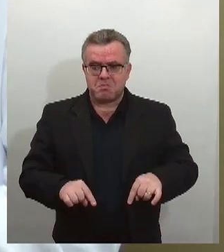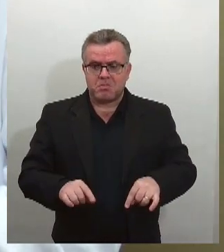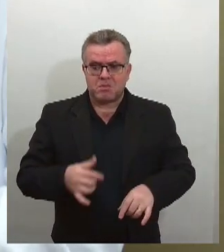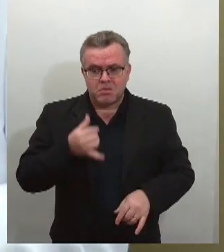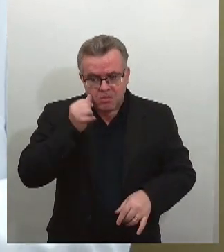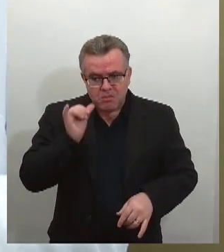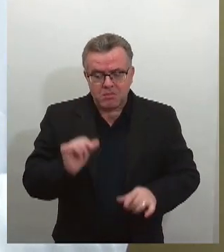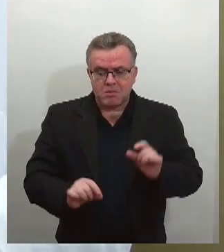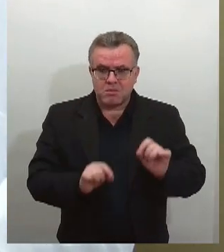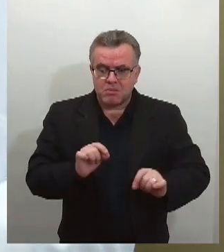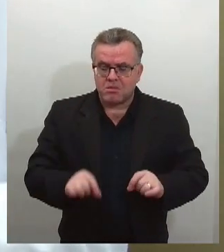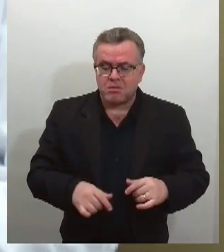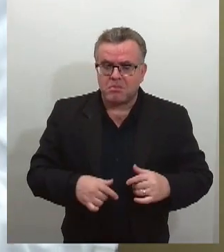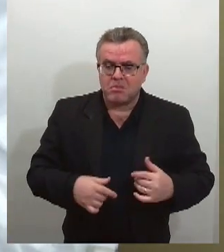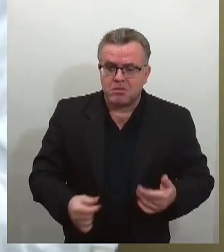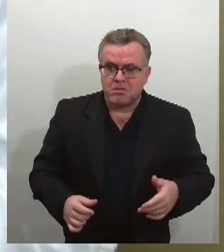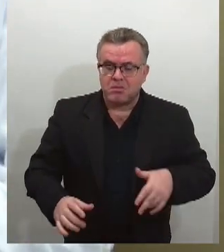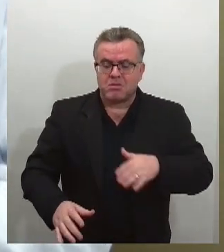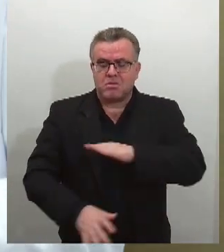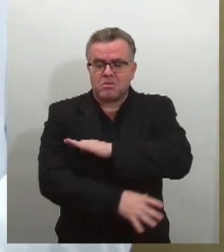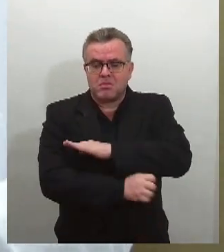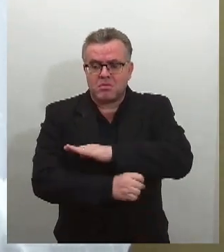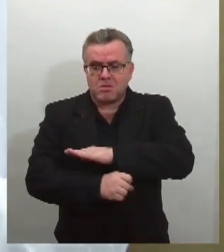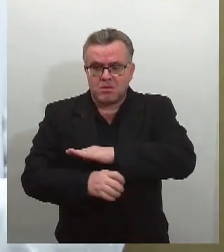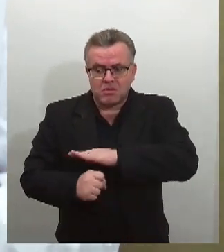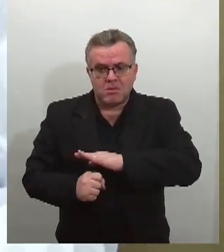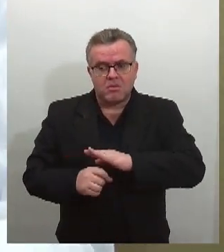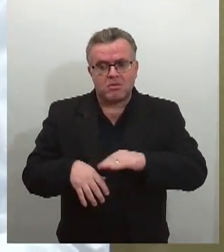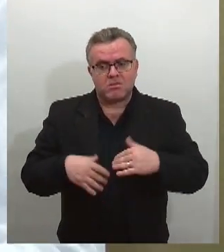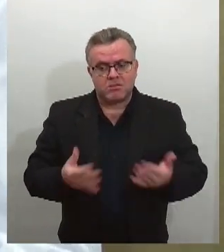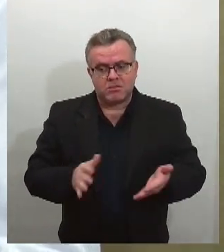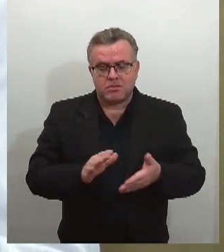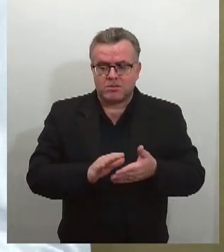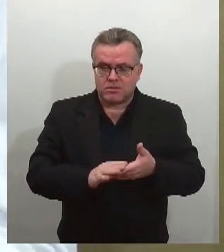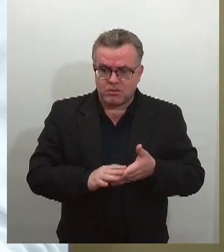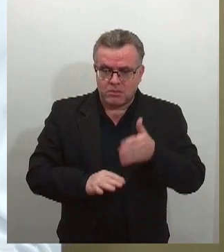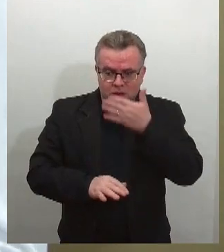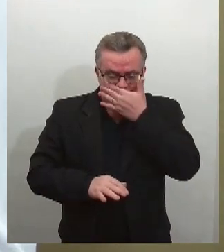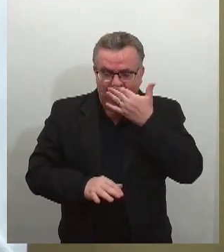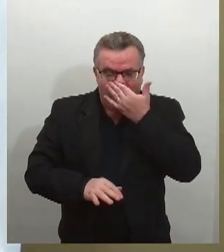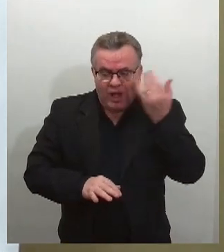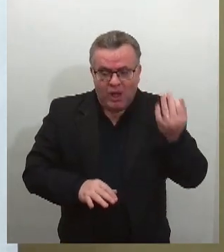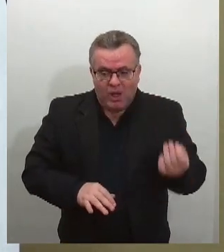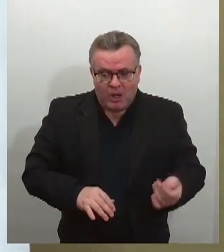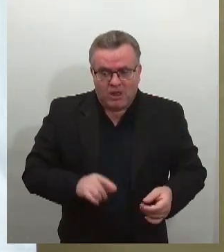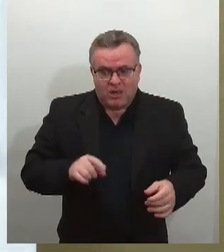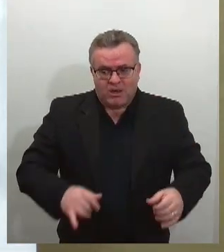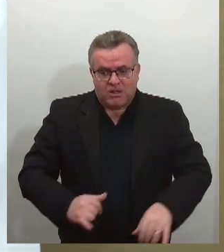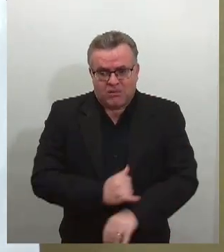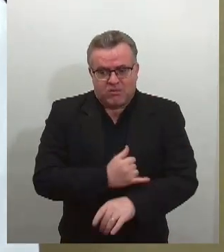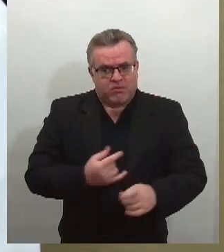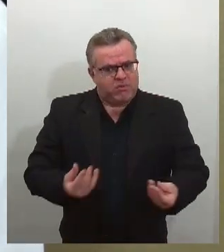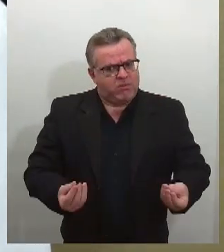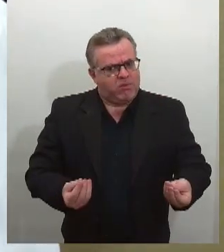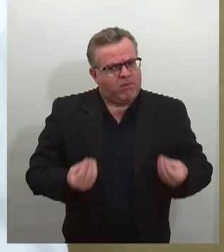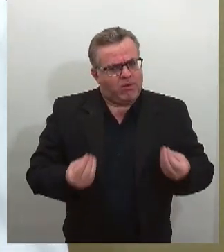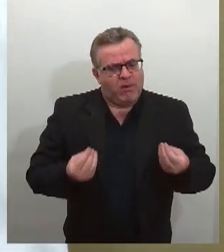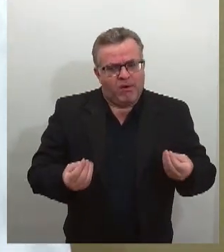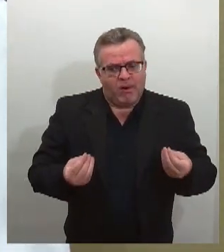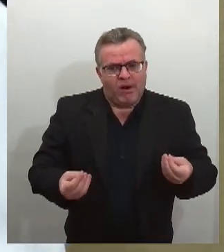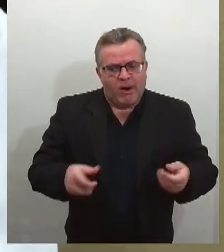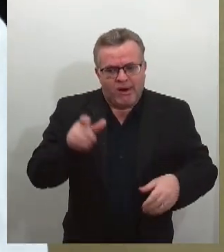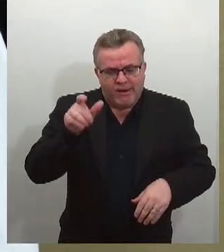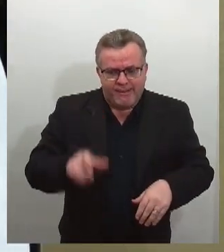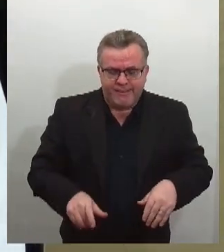trombose, né? Você ter um peso dentro do padrão para você. O padrão que eu digo é assim, da sua estrutura física,